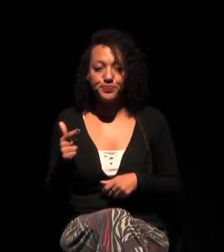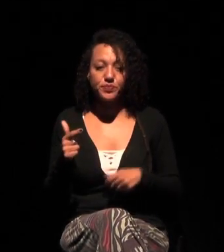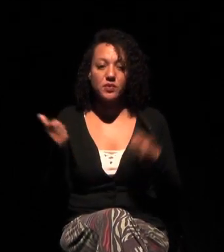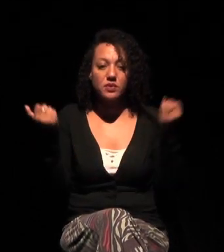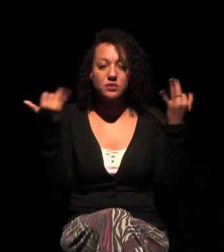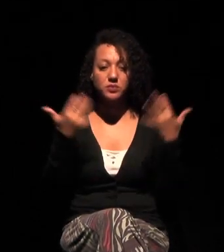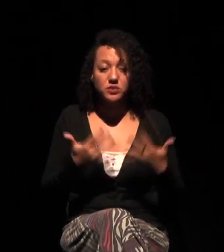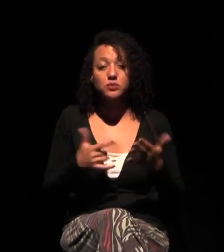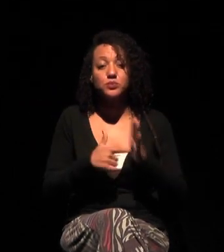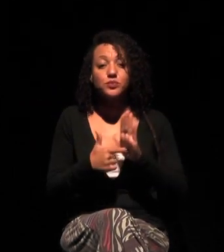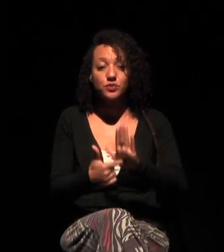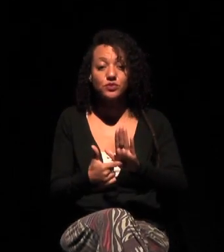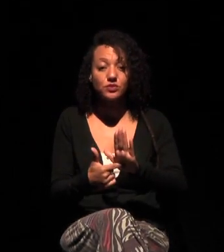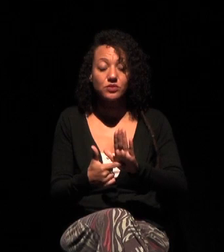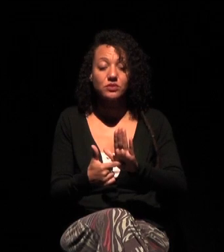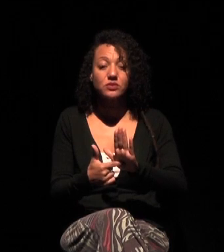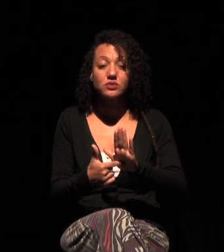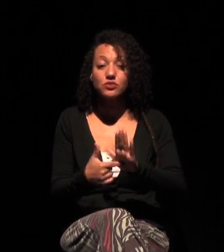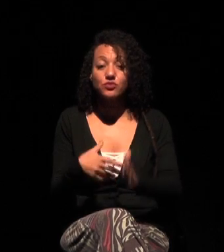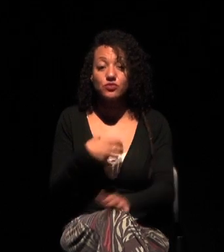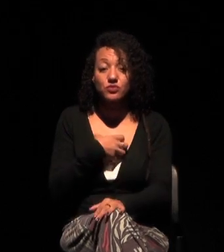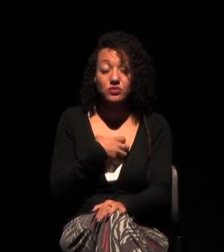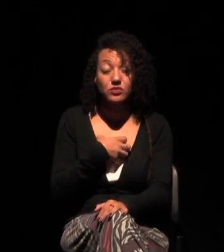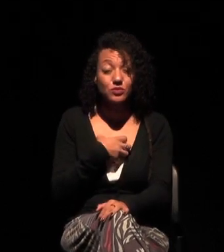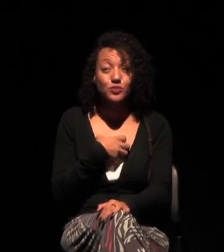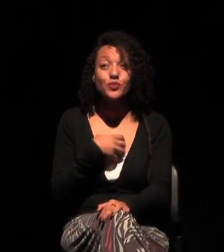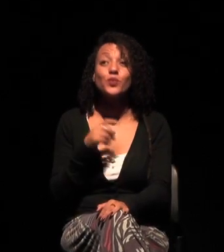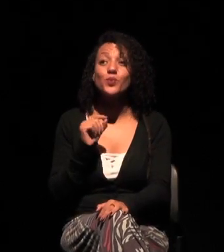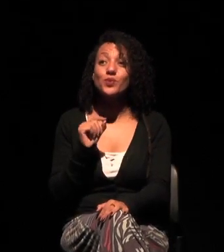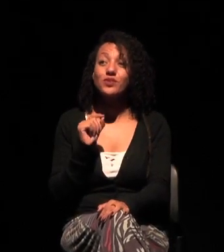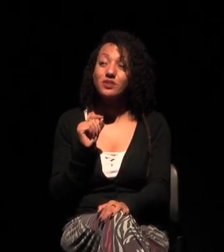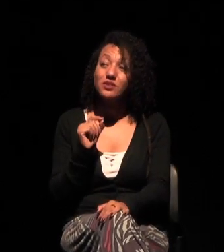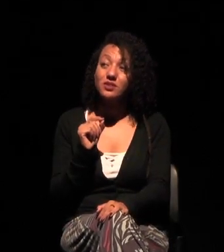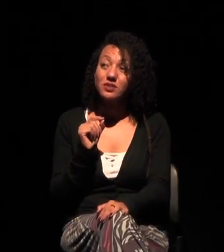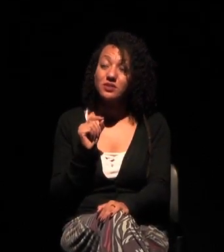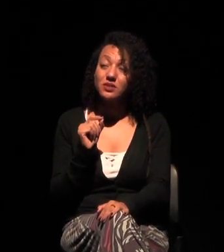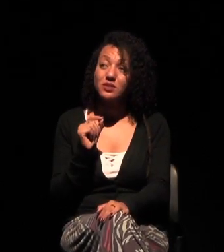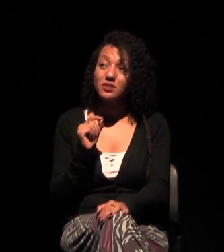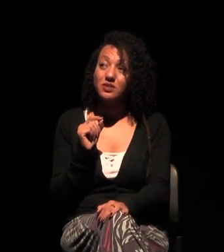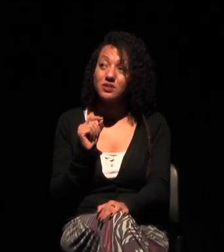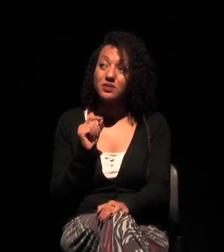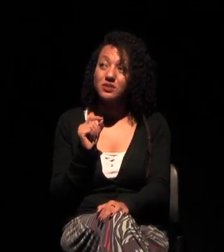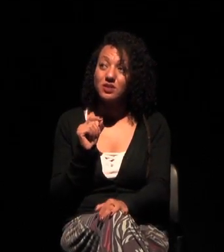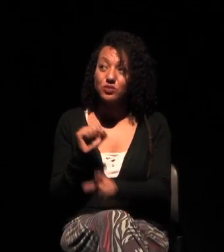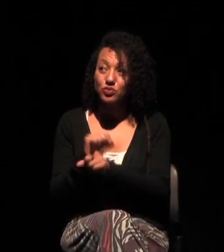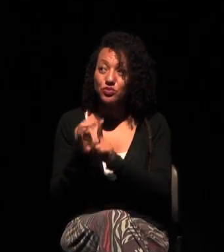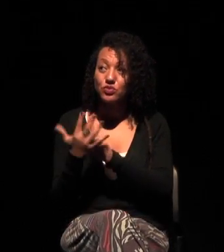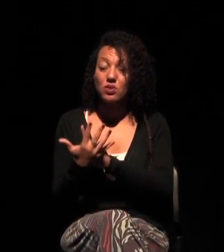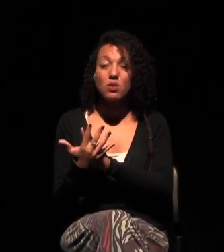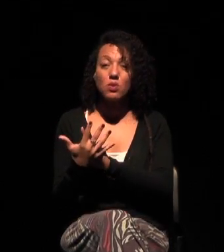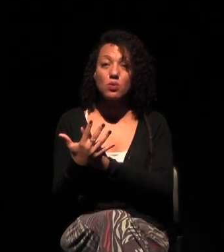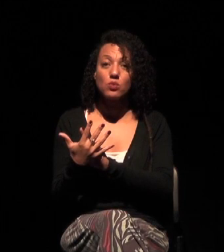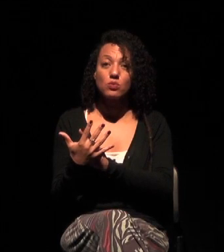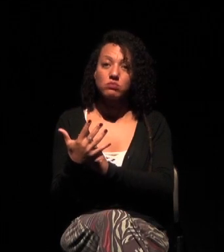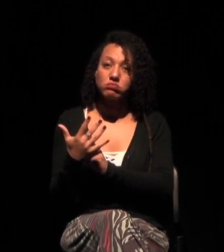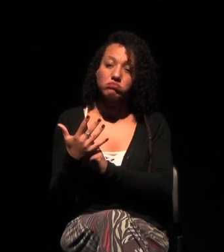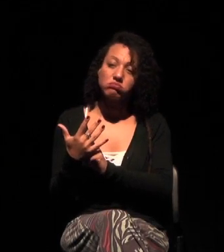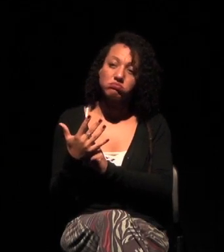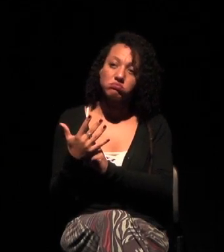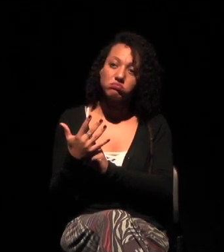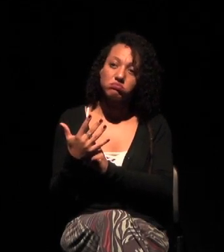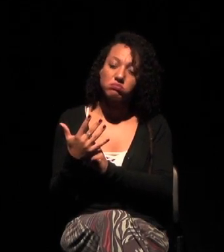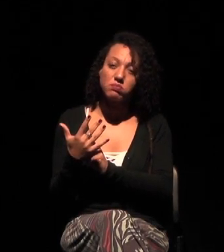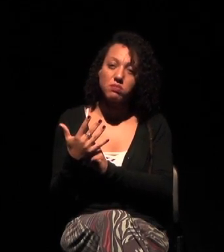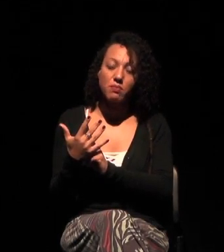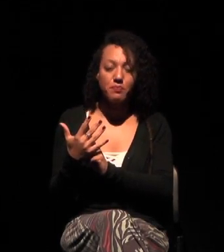demonstram de alguma maneira aquilo que de facto sempre foi muito caro aos céus não basta ter níveis de educação